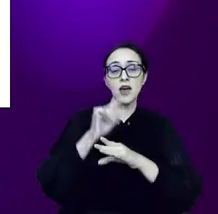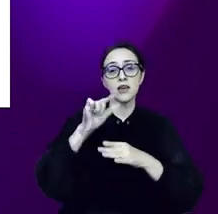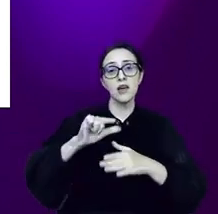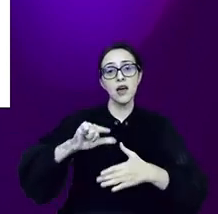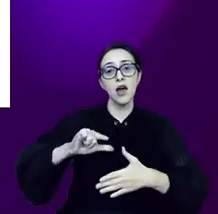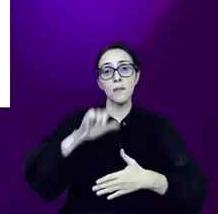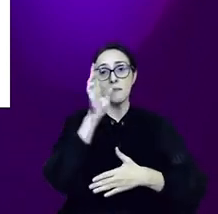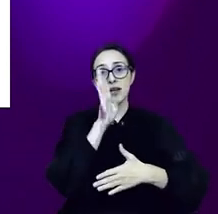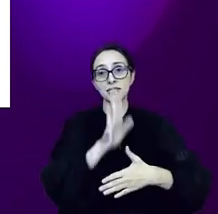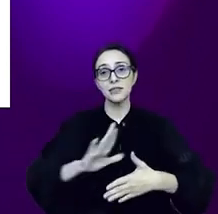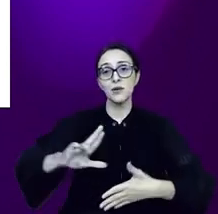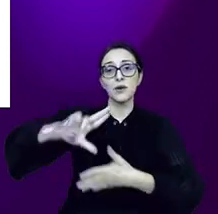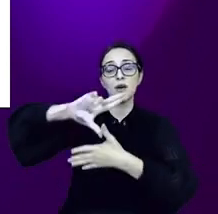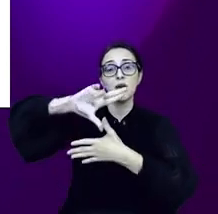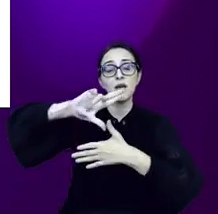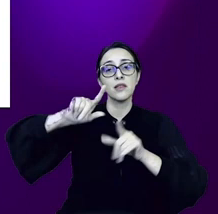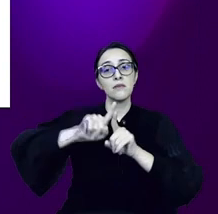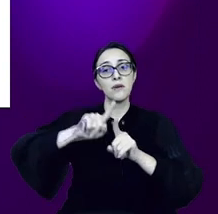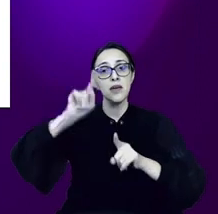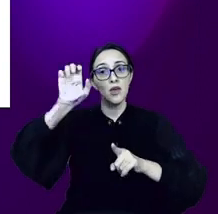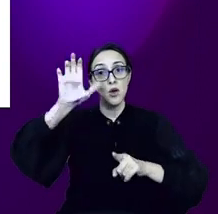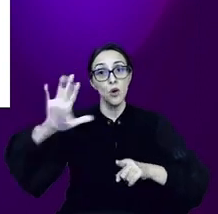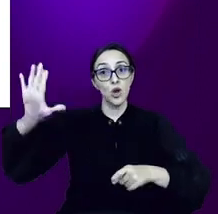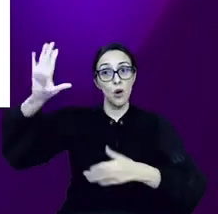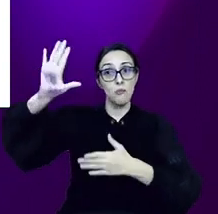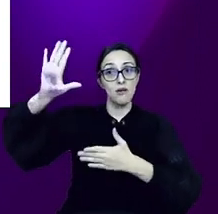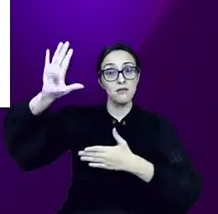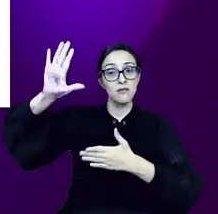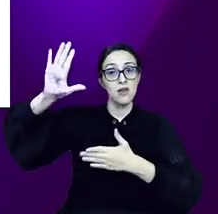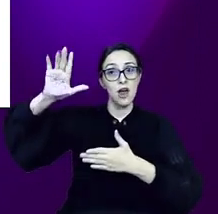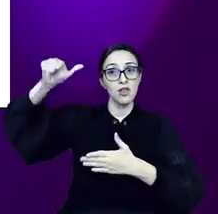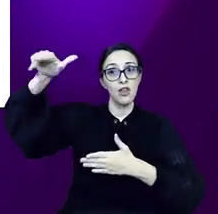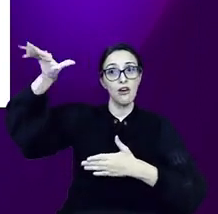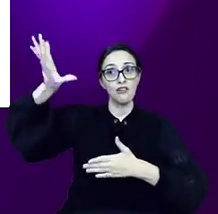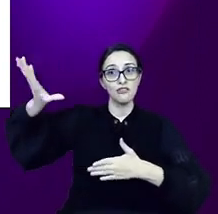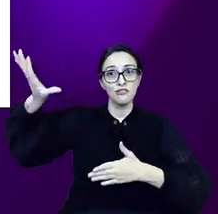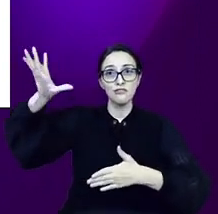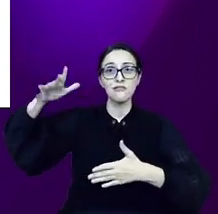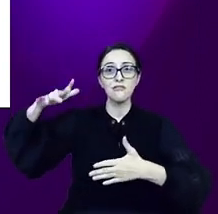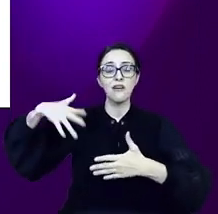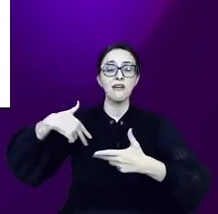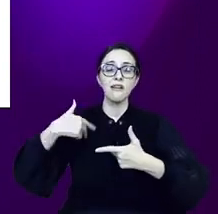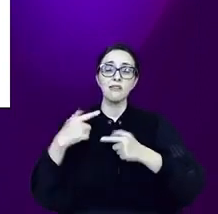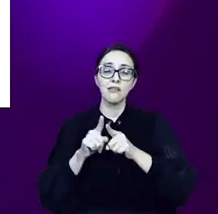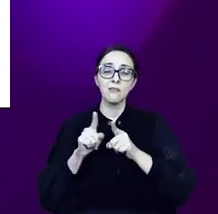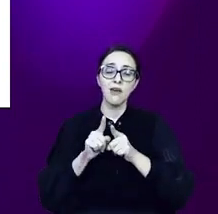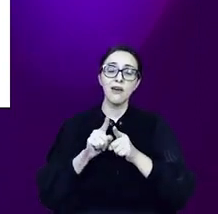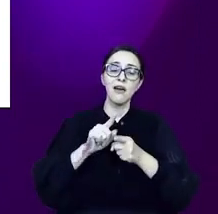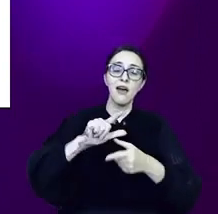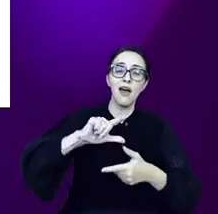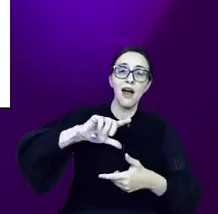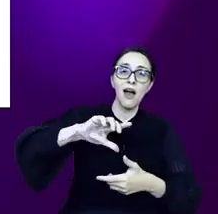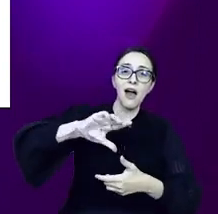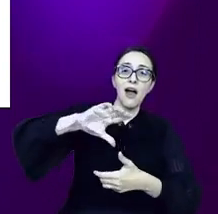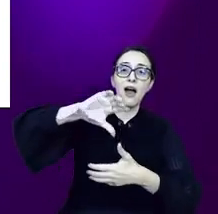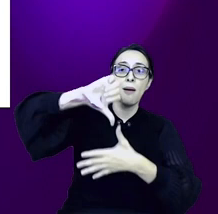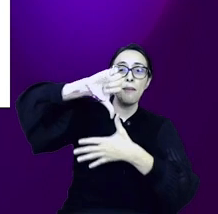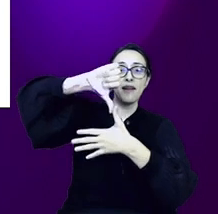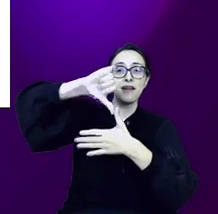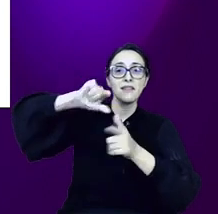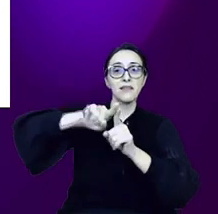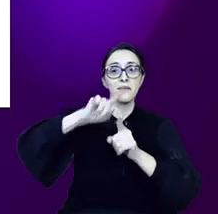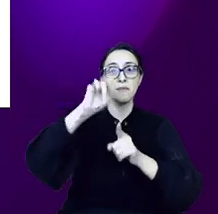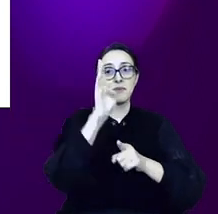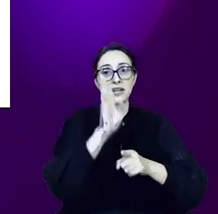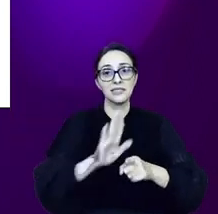enquanto essas informações na Europa, particularmente na Europa nórdica e em alguns centros da América do Norte, são bem documentados, no Brasil nós temos